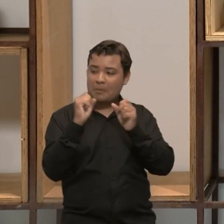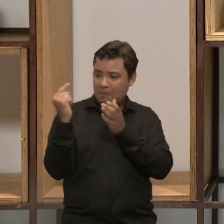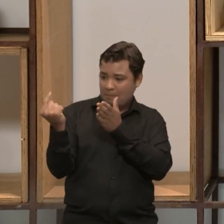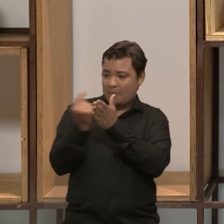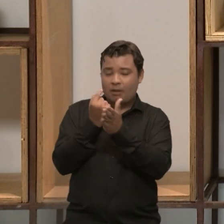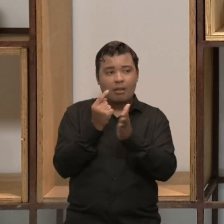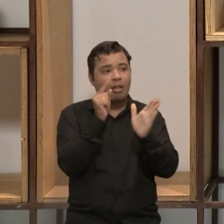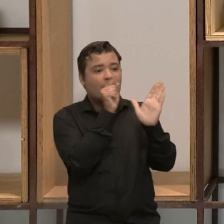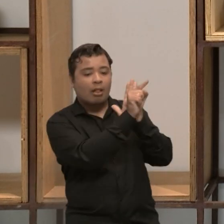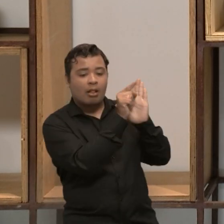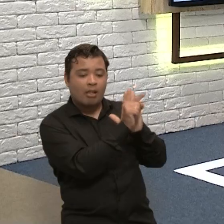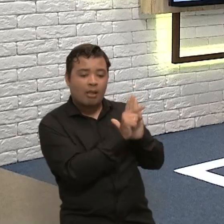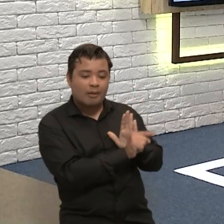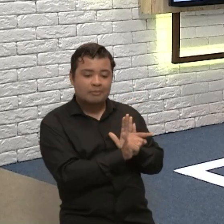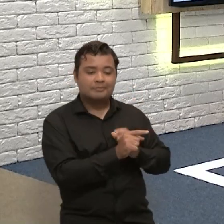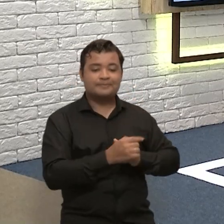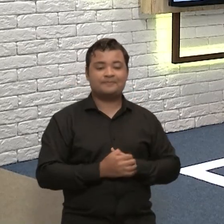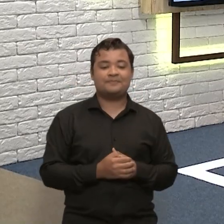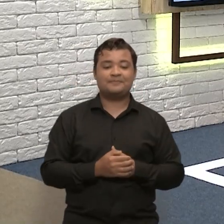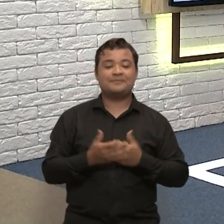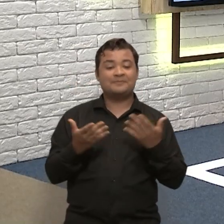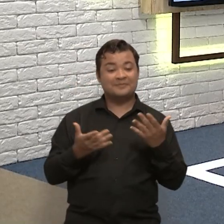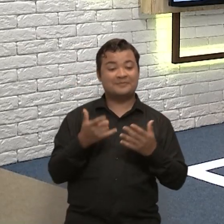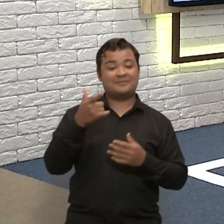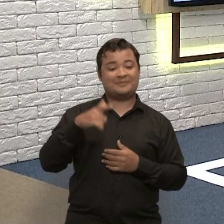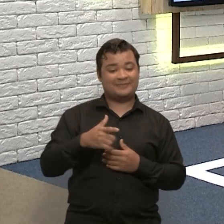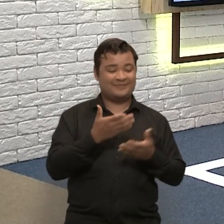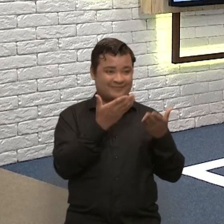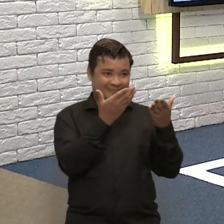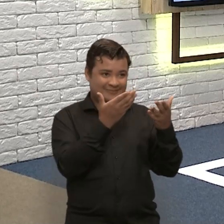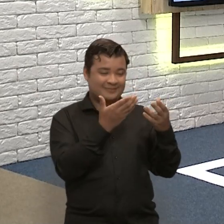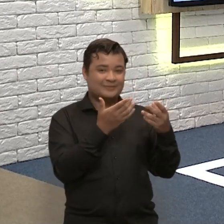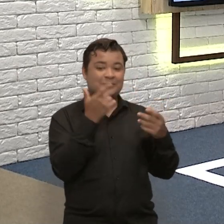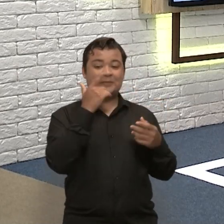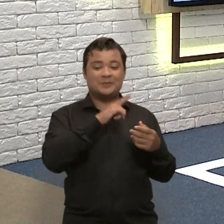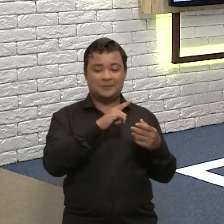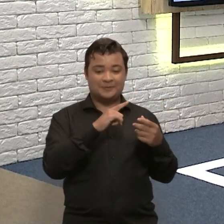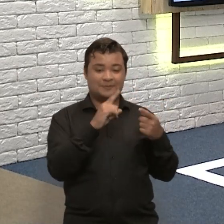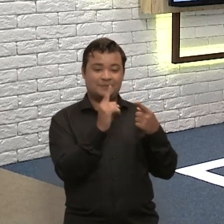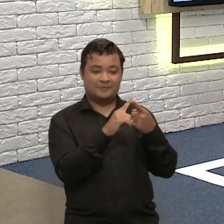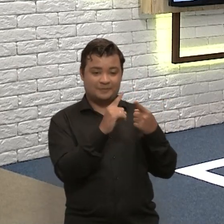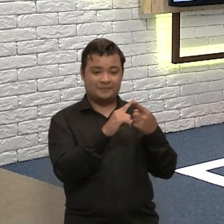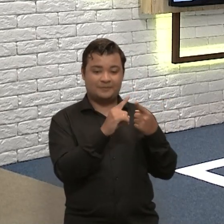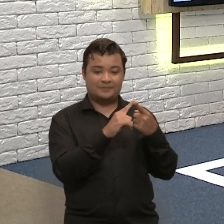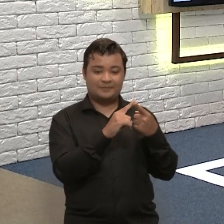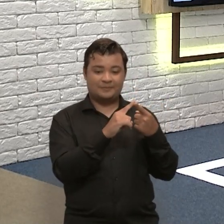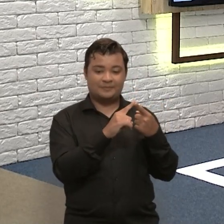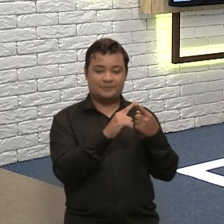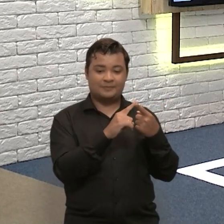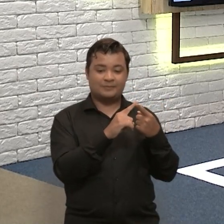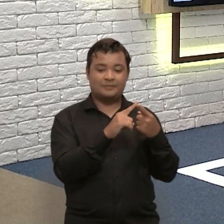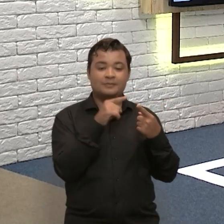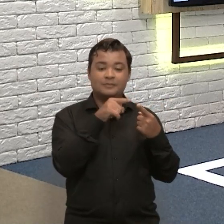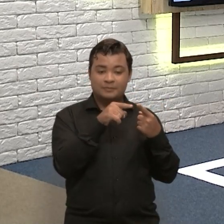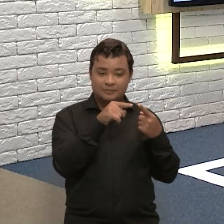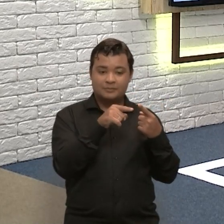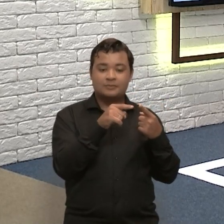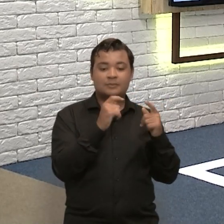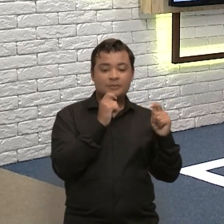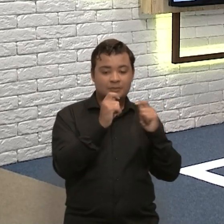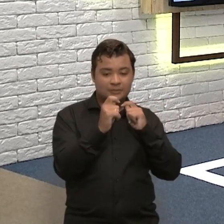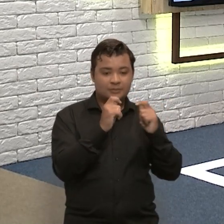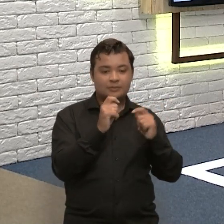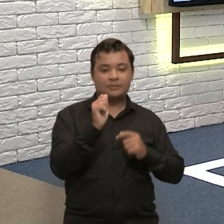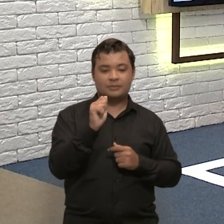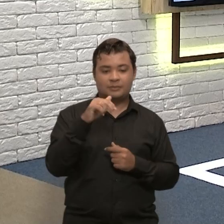longo do programa. Agora sim, eu vou retomar a conversa com a nossa próxima entrevistada, né, que é